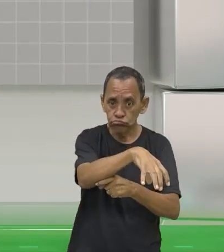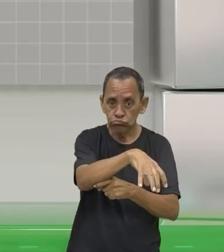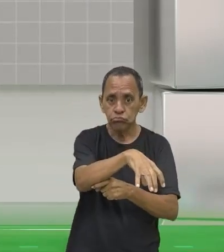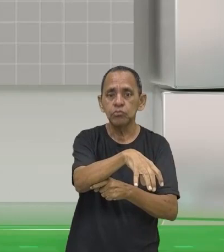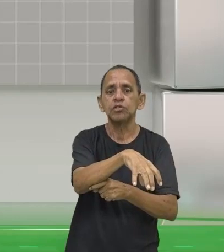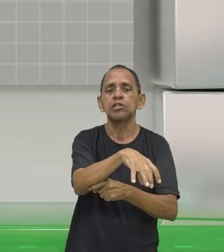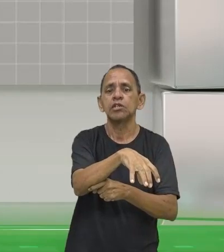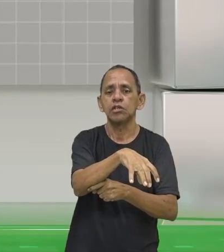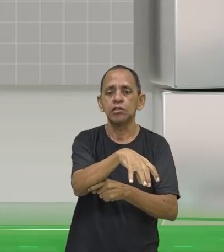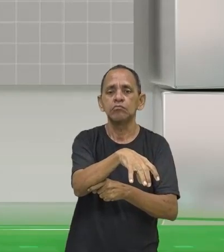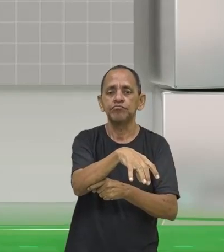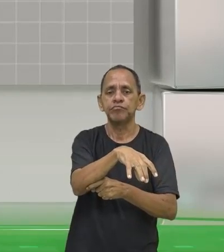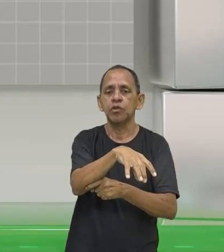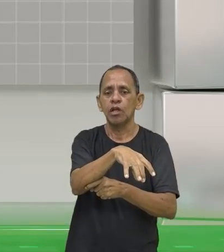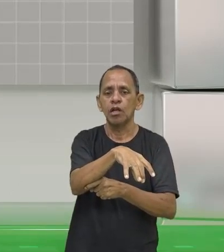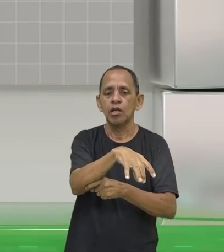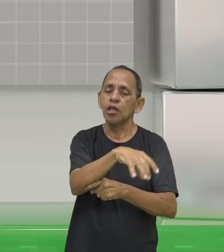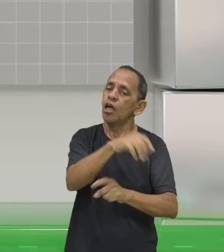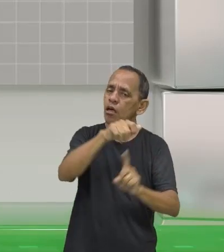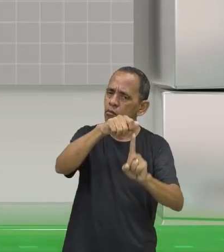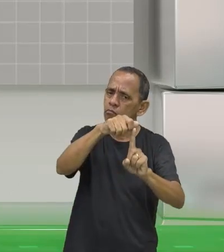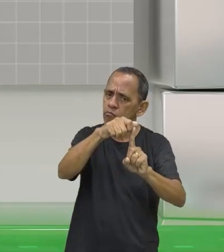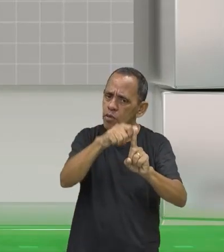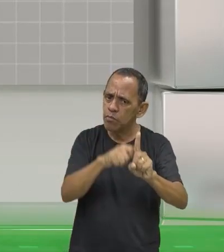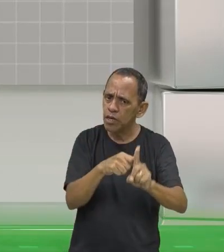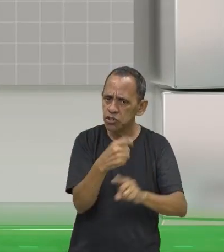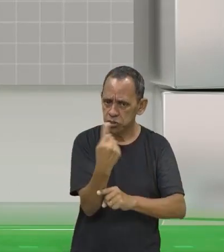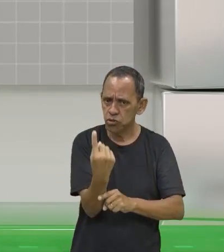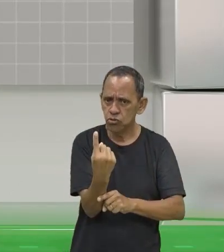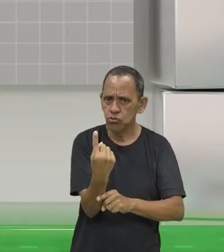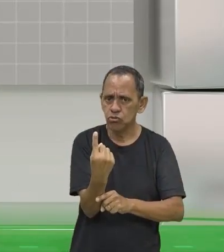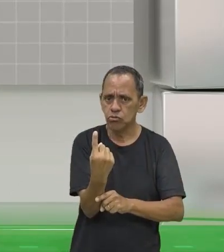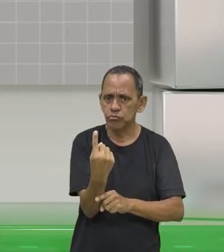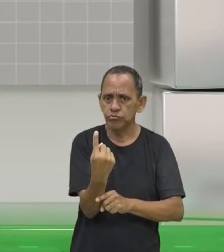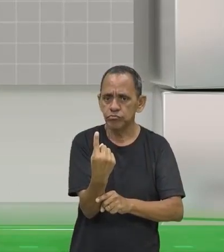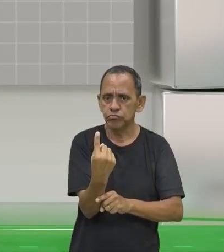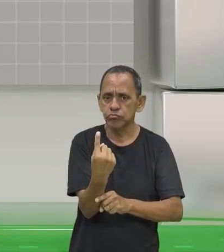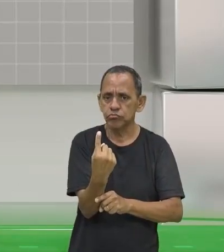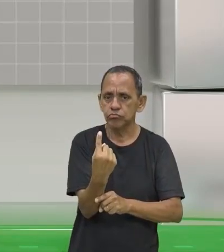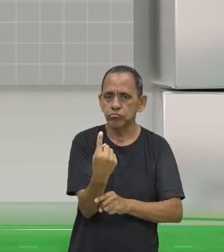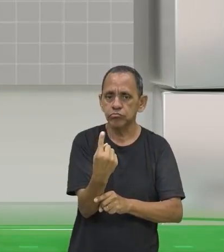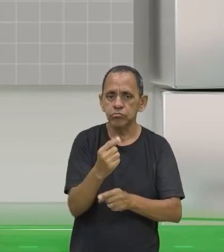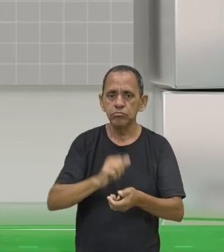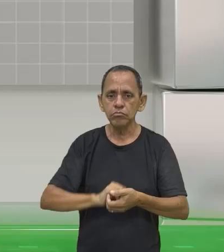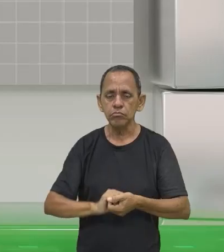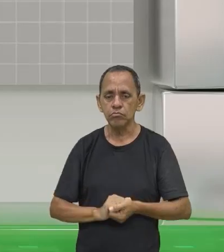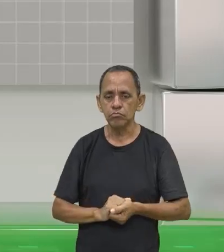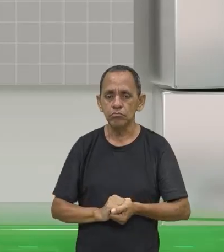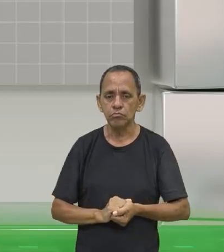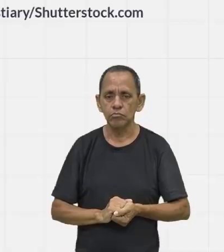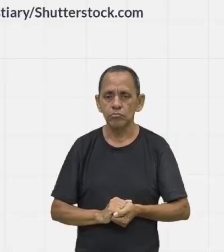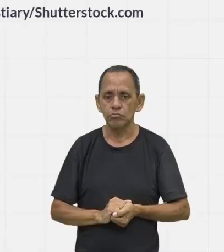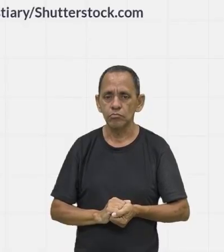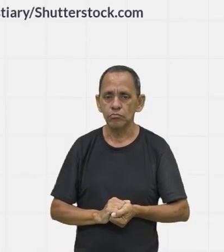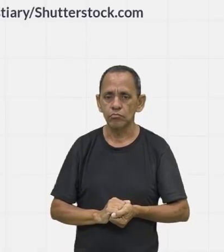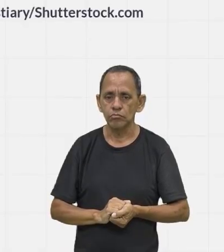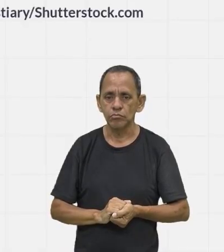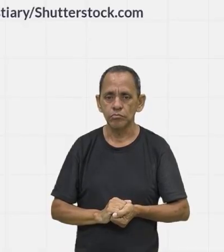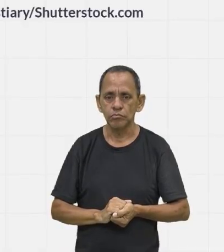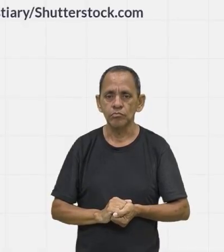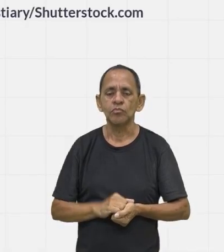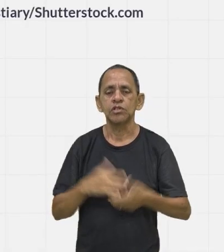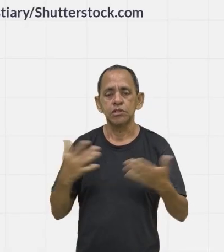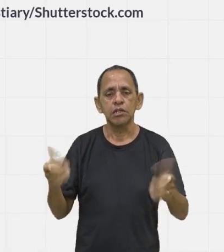tirados do primeiro bimestre da nossa proposta da rede. Então, é sempre essa relação. E a quantidade